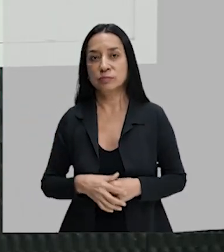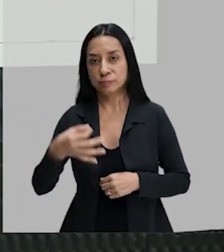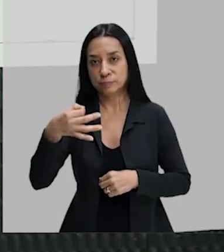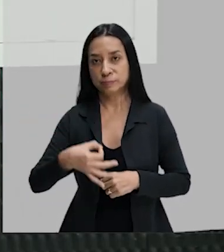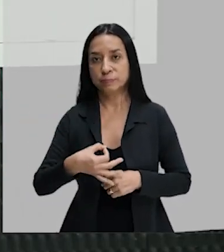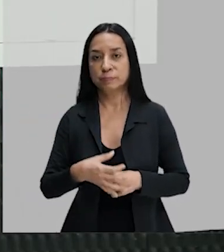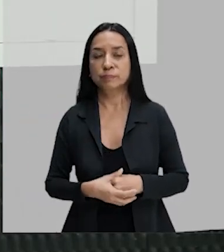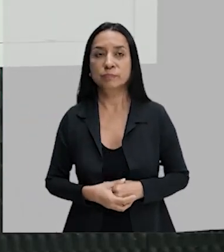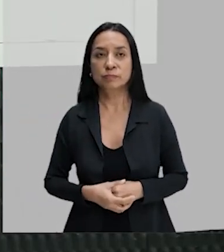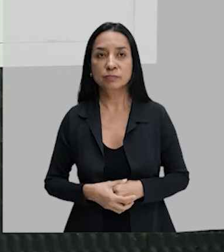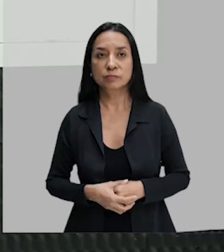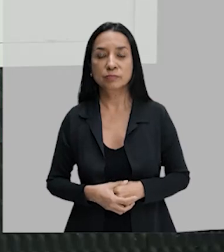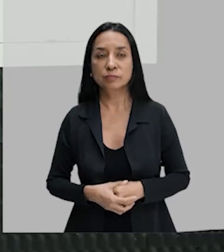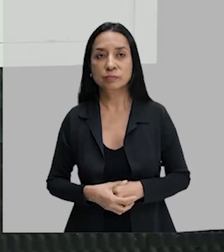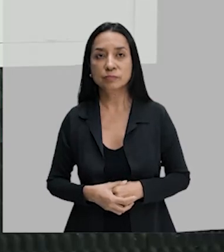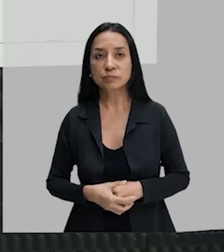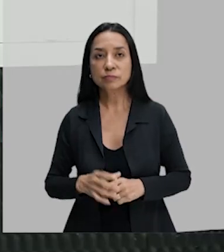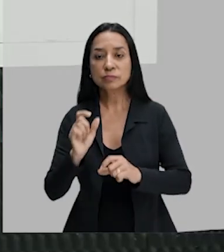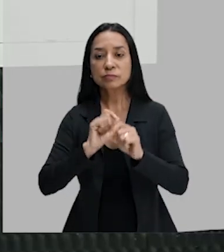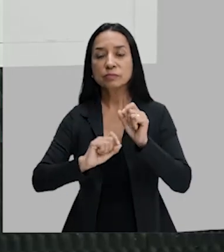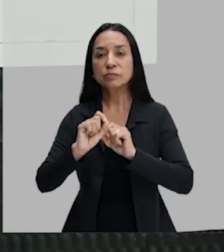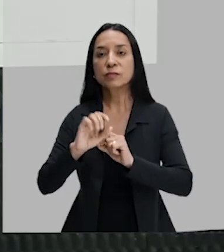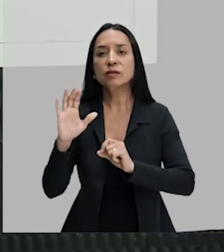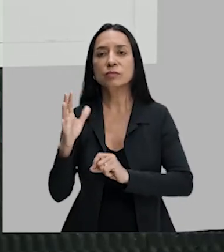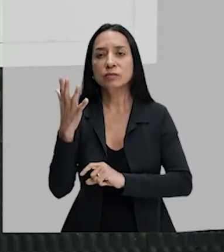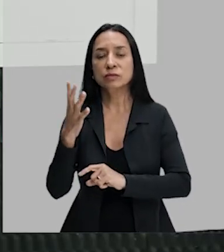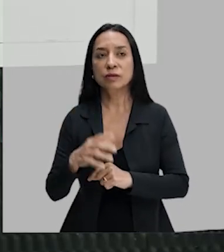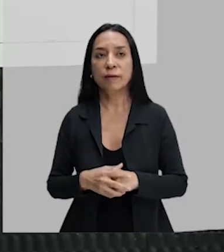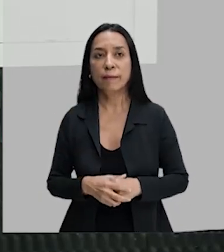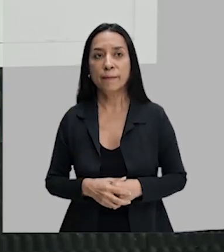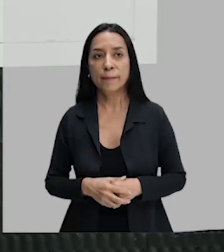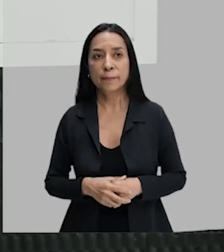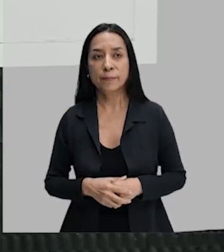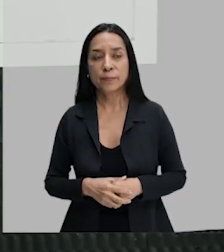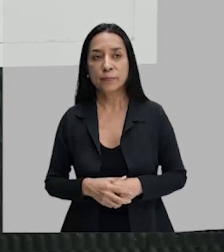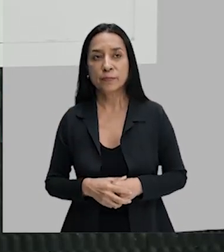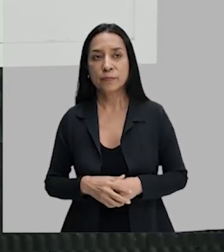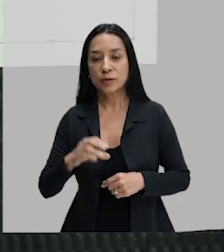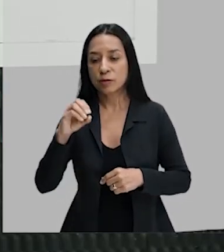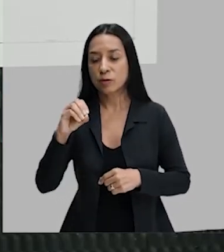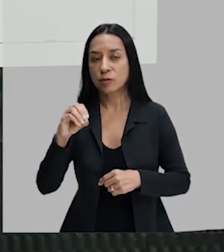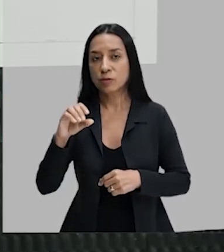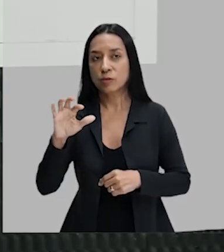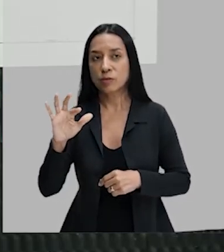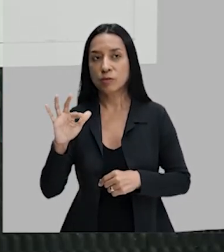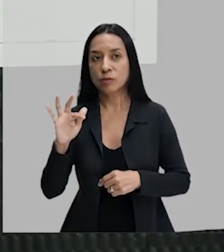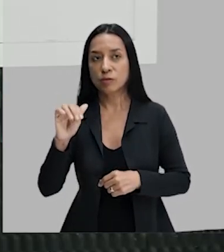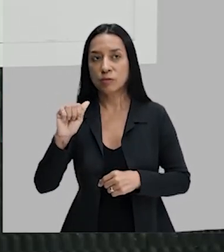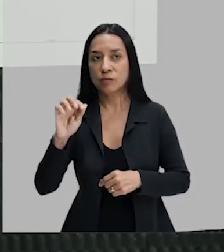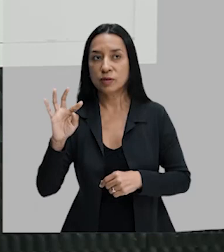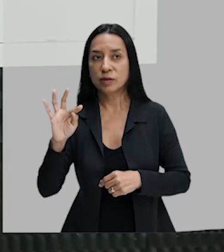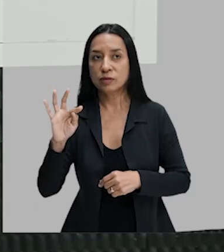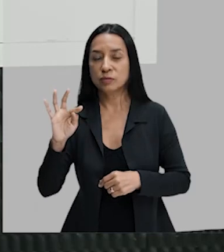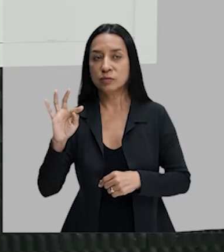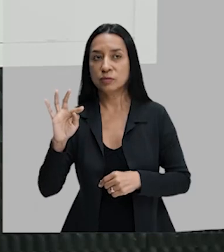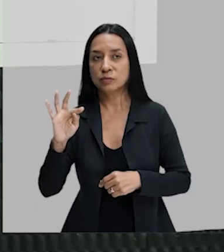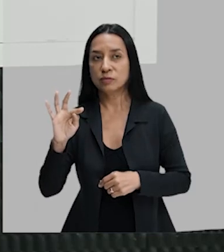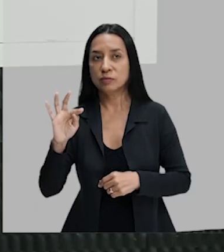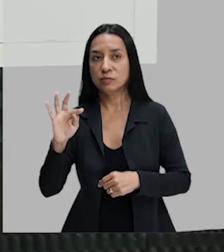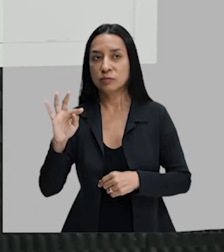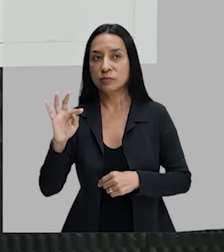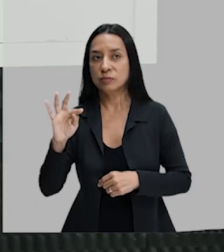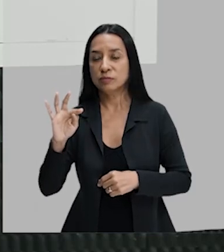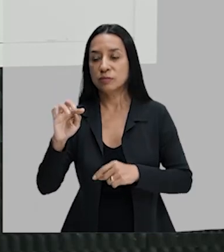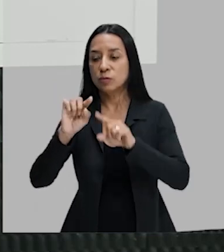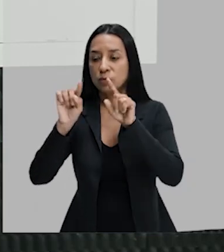Certinho? Então, o que vai acontecer aqui? Ó? Vai ficar o cofator do elemento A21